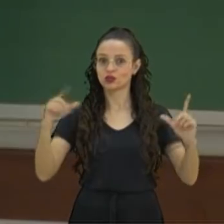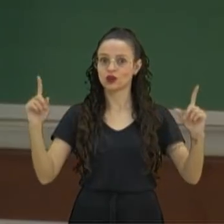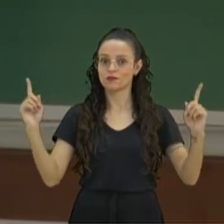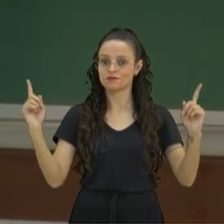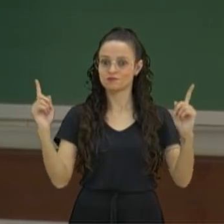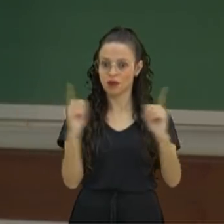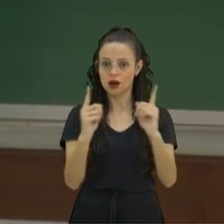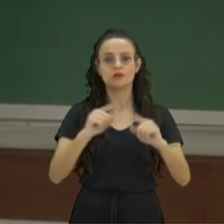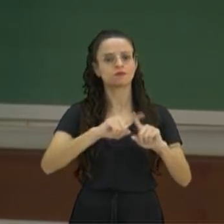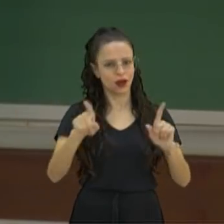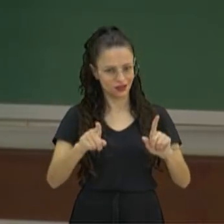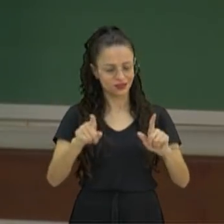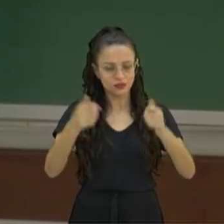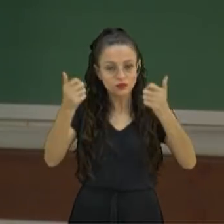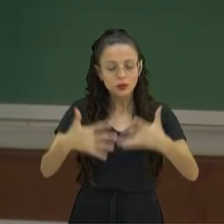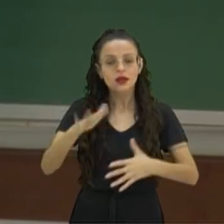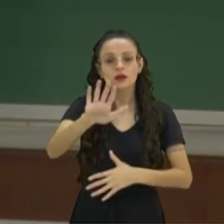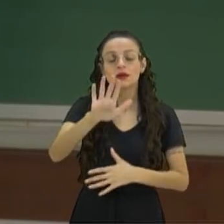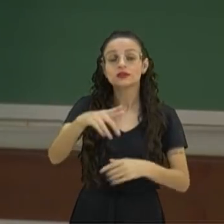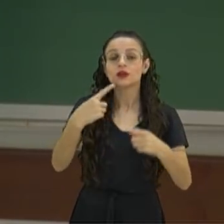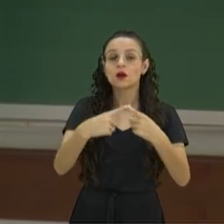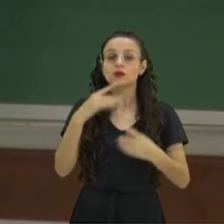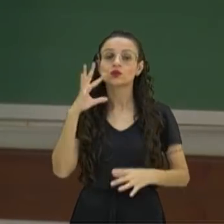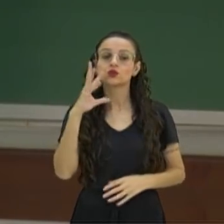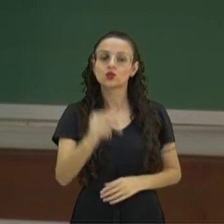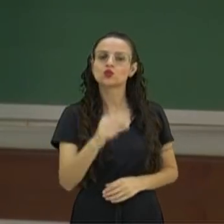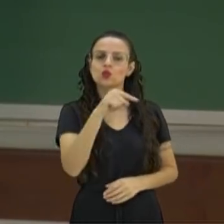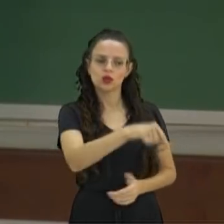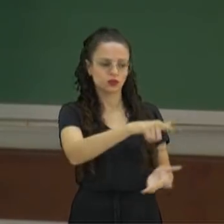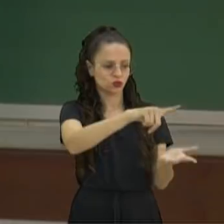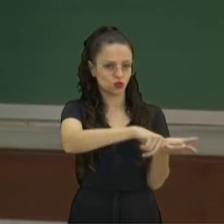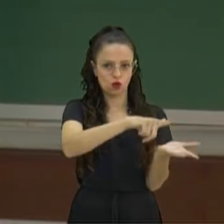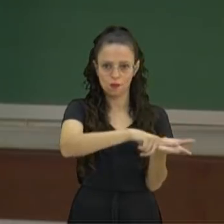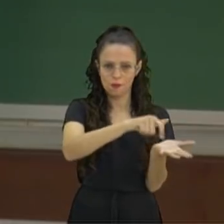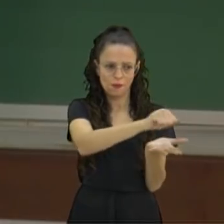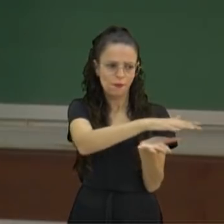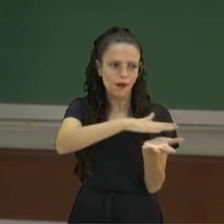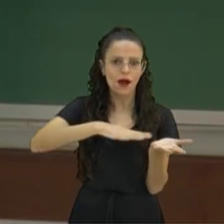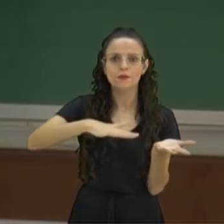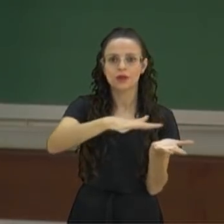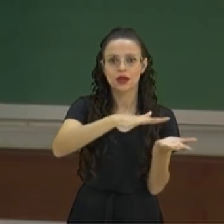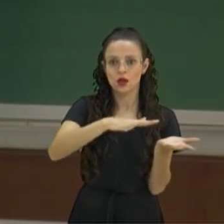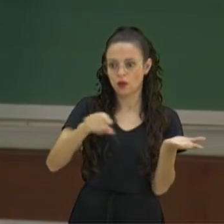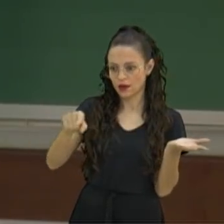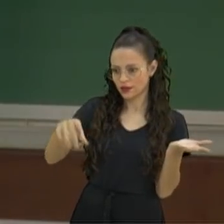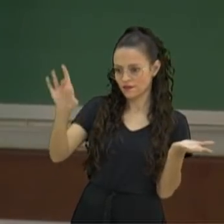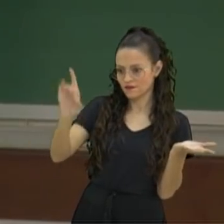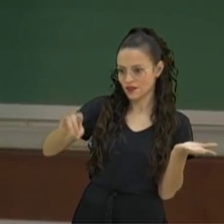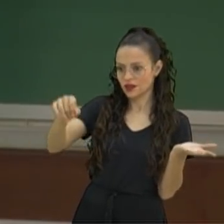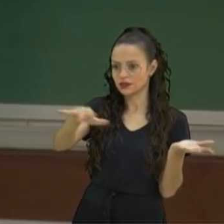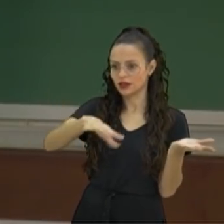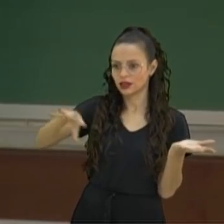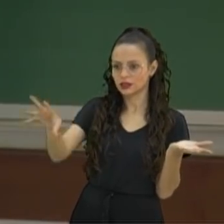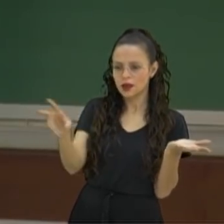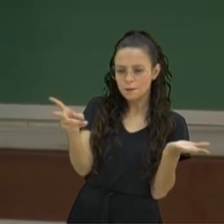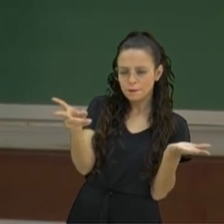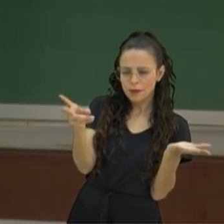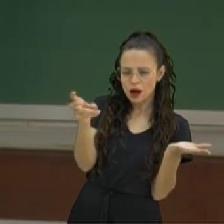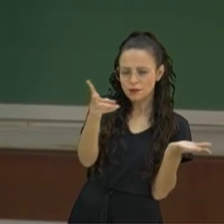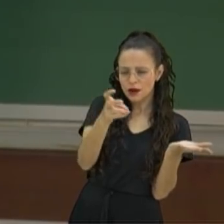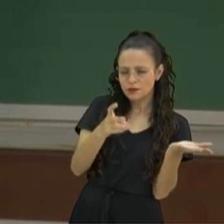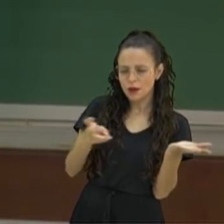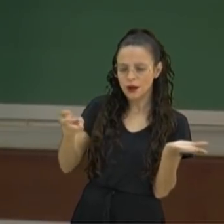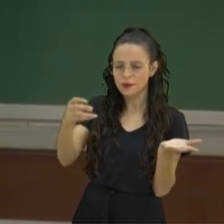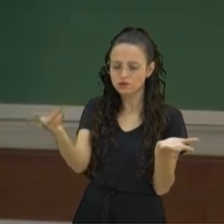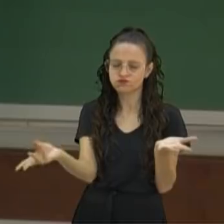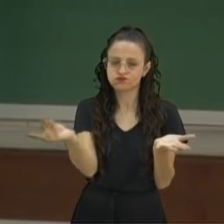esse conjunto aqui, que eu tenho representado num plano, a partir de uma realidade, a partir dos fenômenos